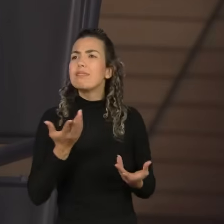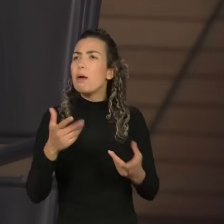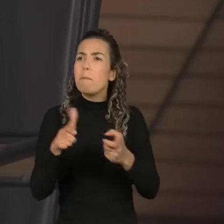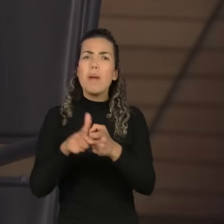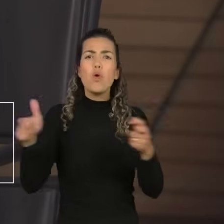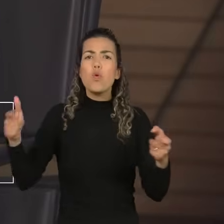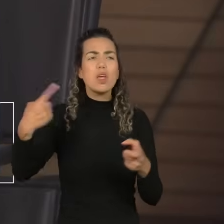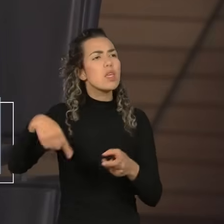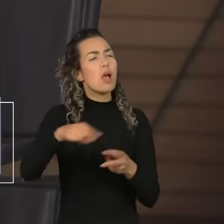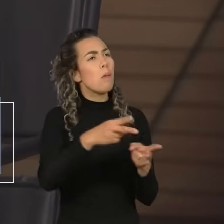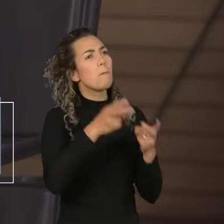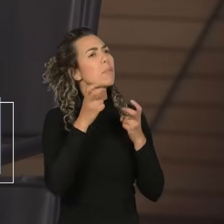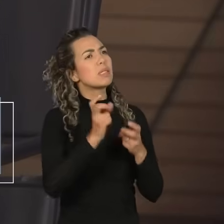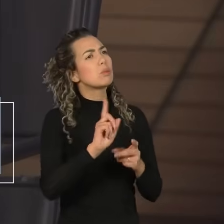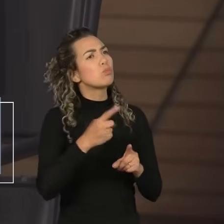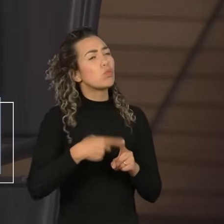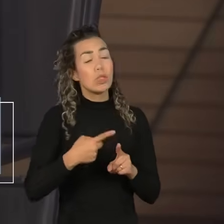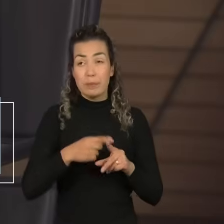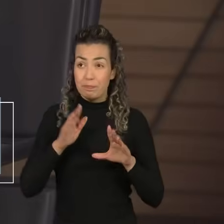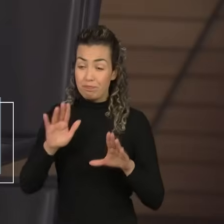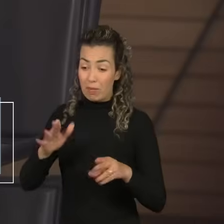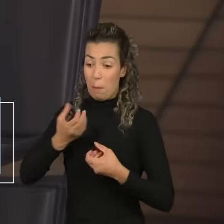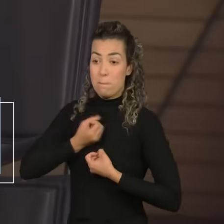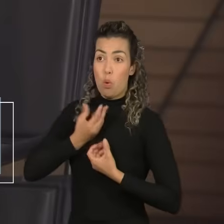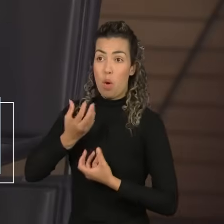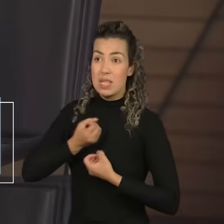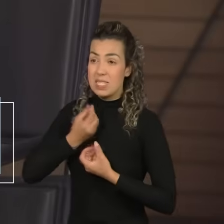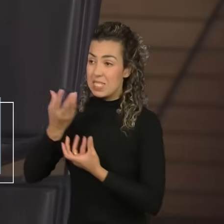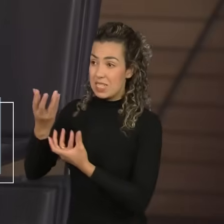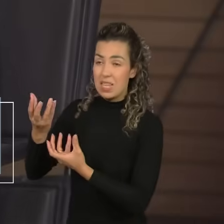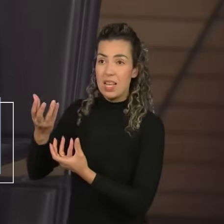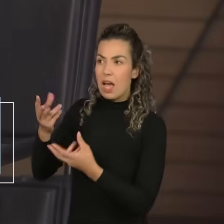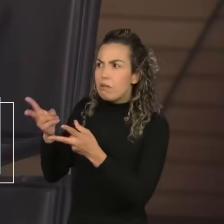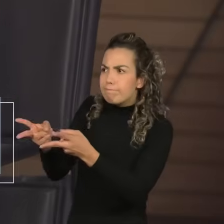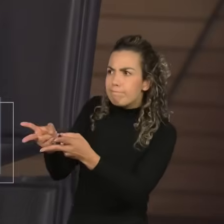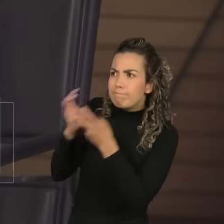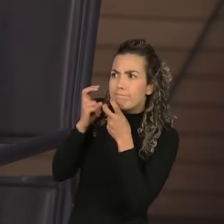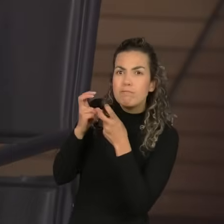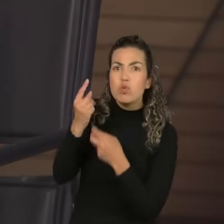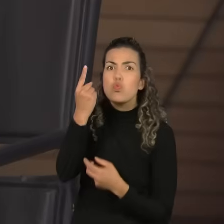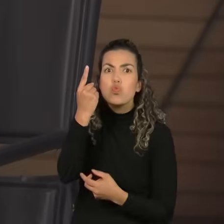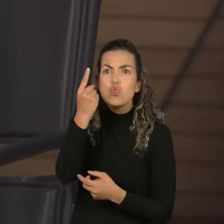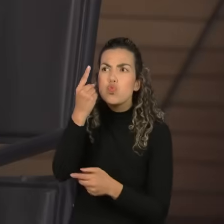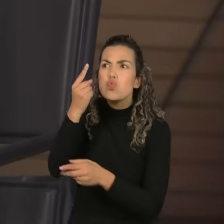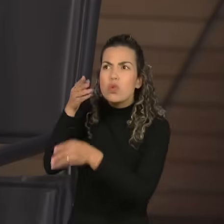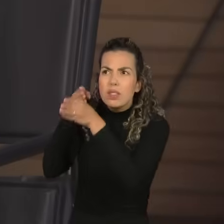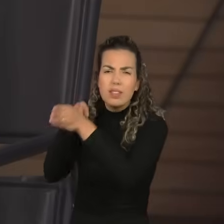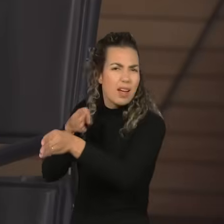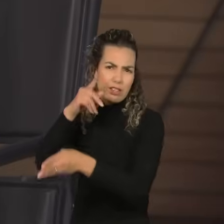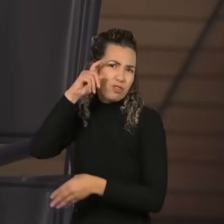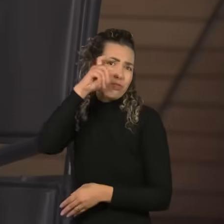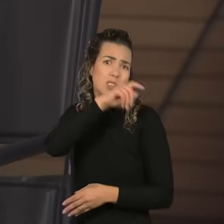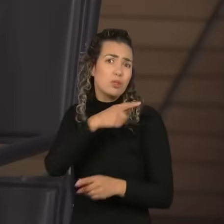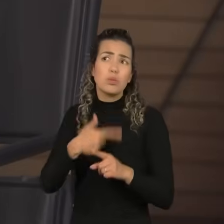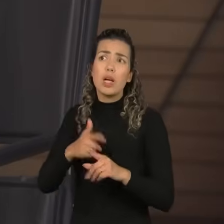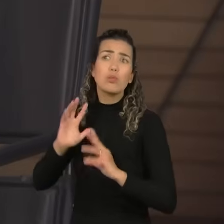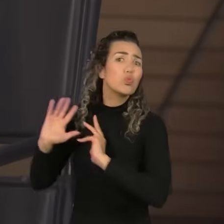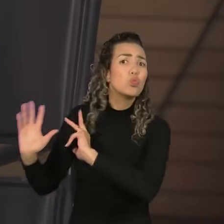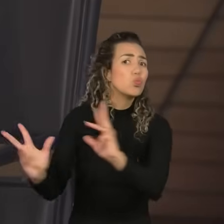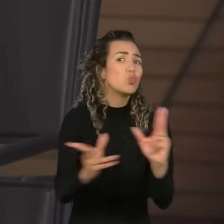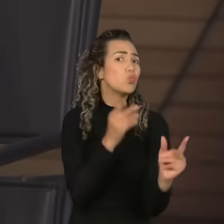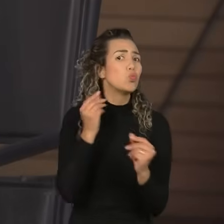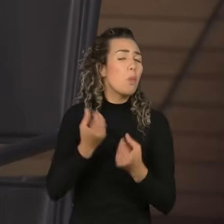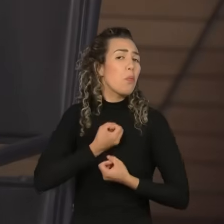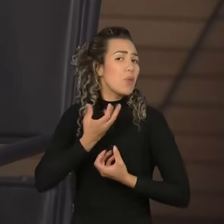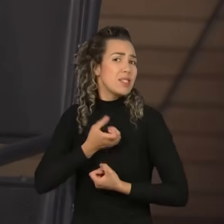reconhecer a poesia num lugar, né? A poesia está em todos os lugares. Então, você pode